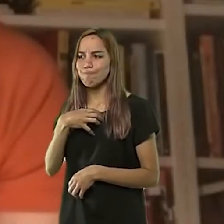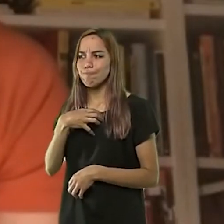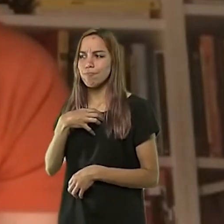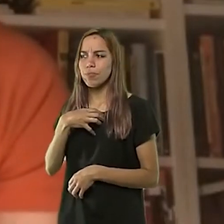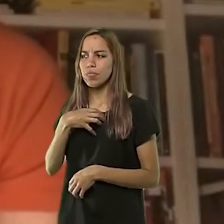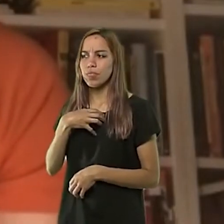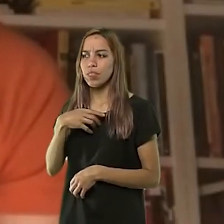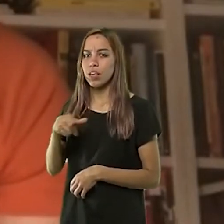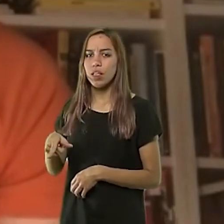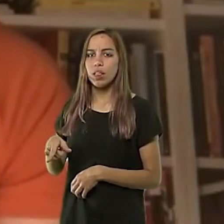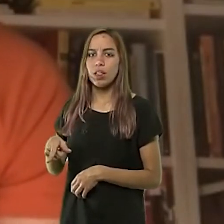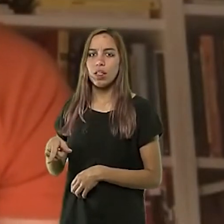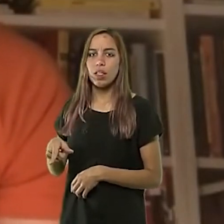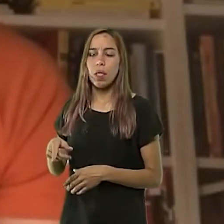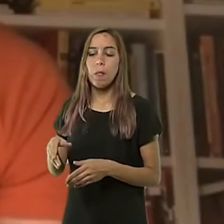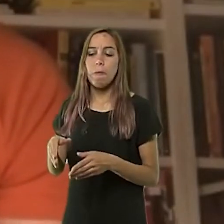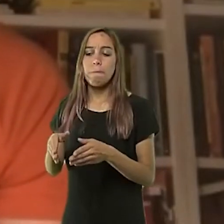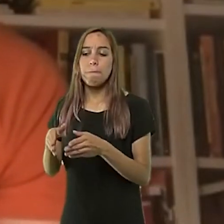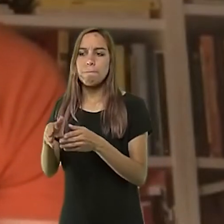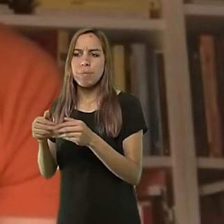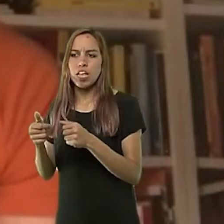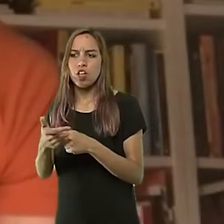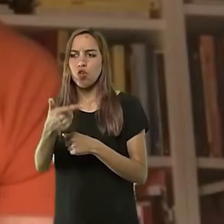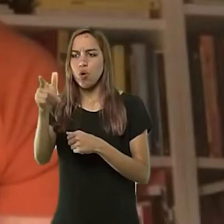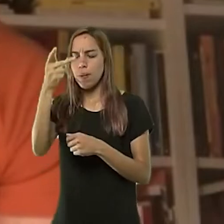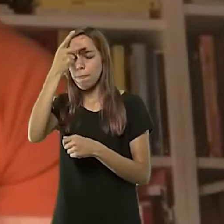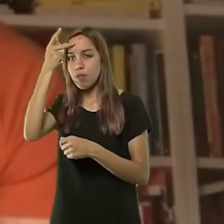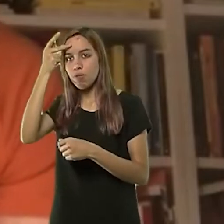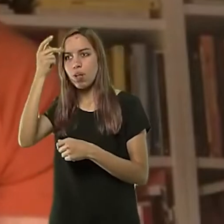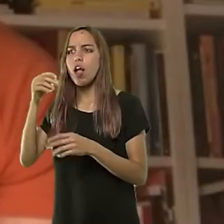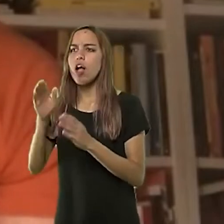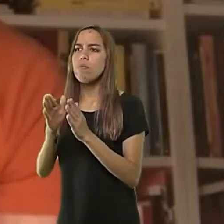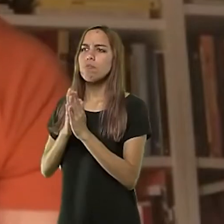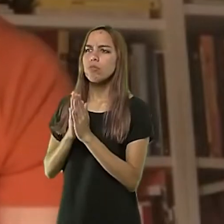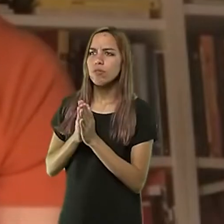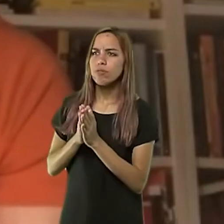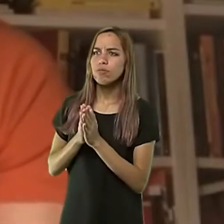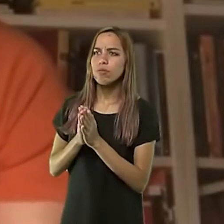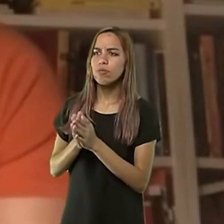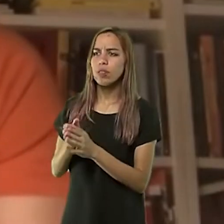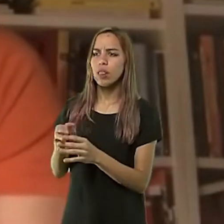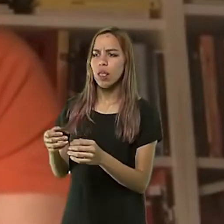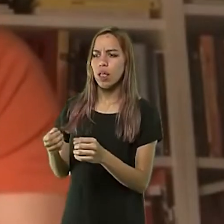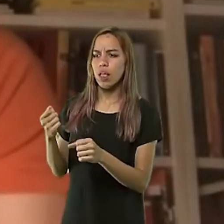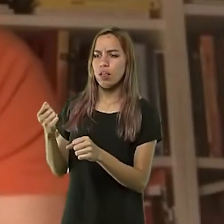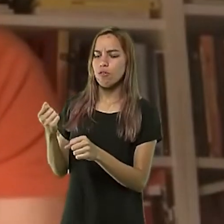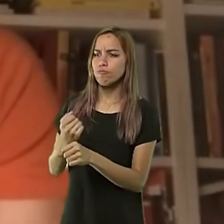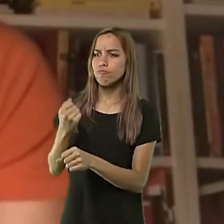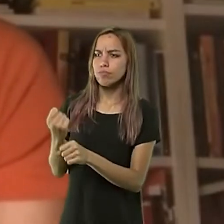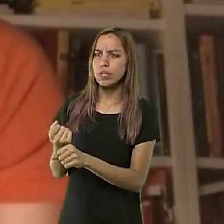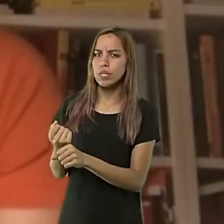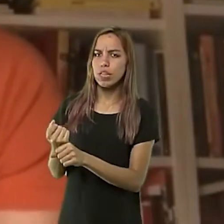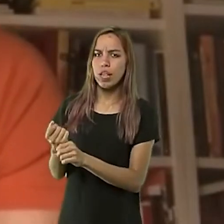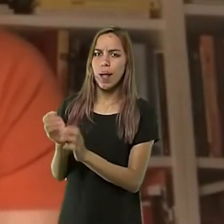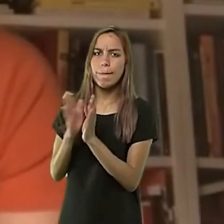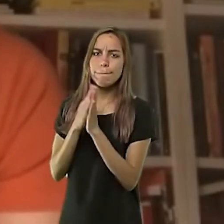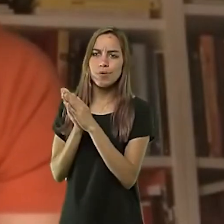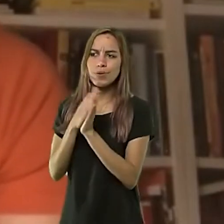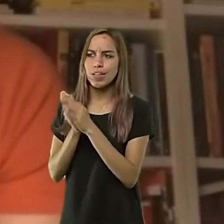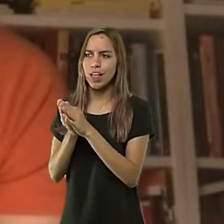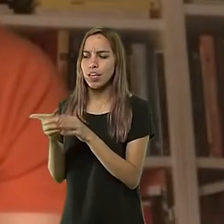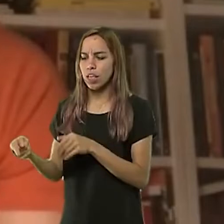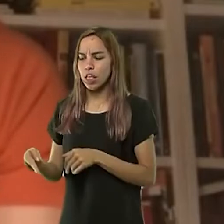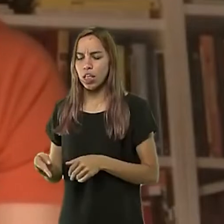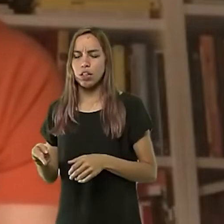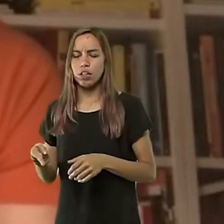Decide mandar construir uma boneca igual à Alma Mahler, igual à sua amada, e viveu com essa boneca durante cerca